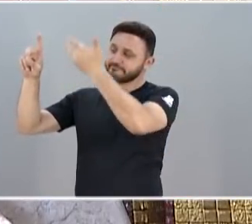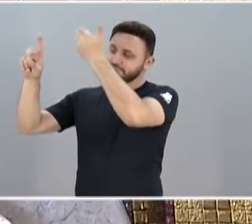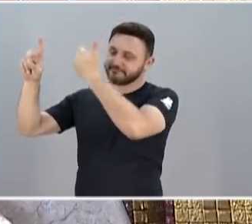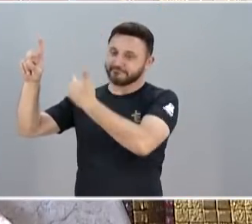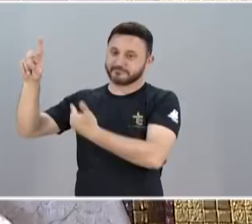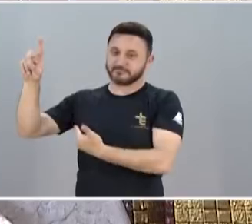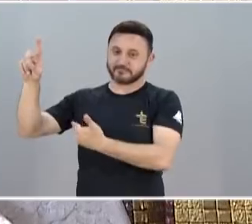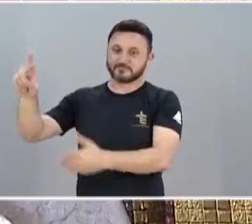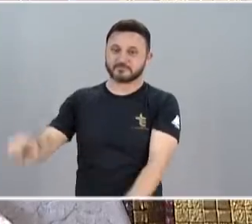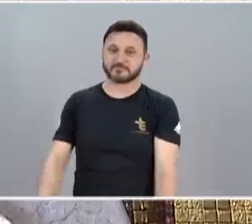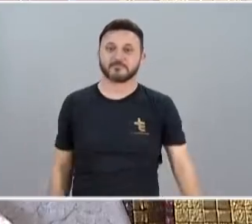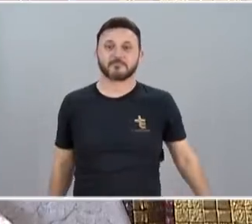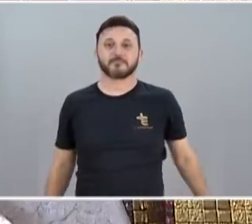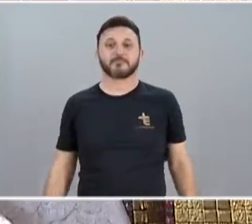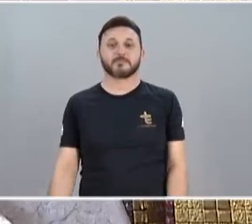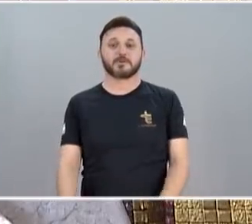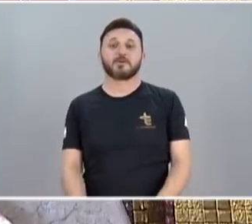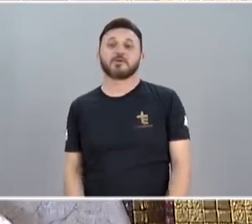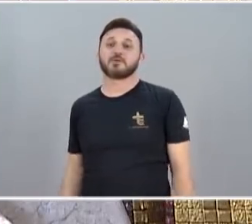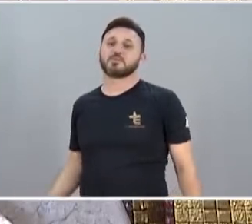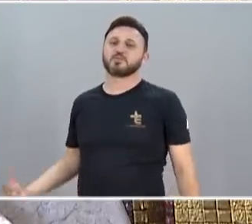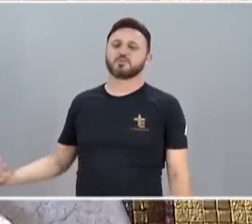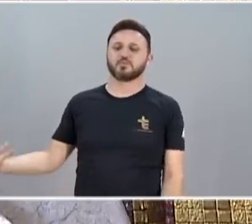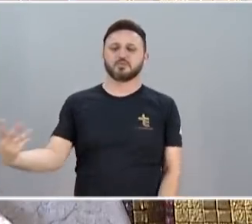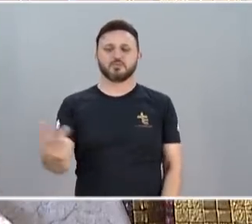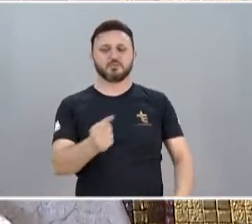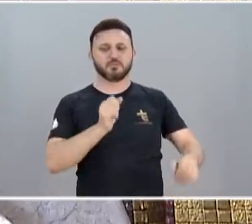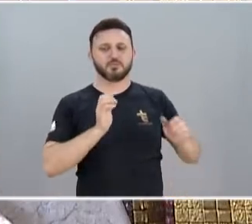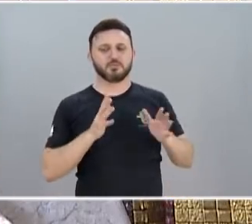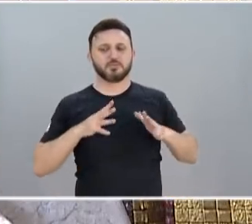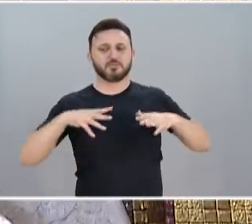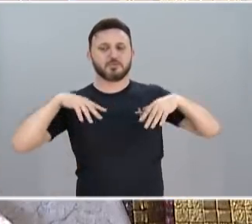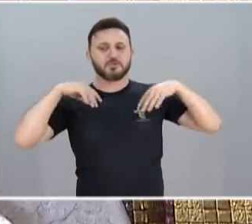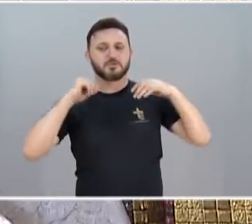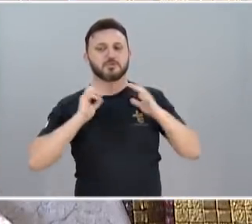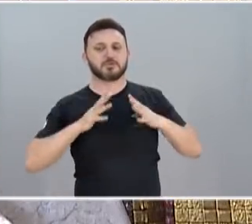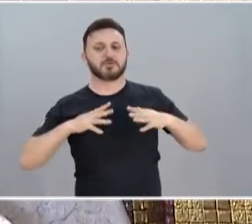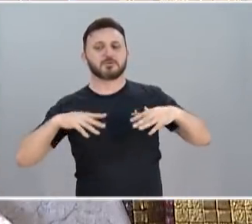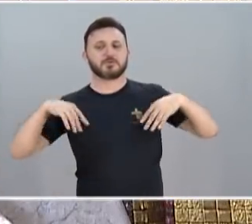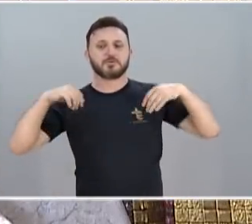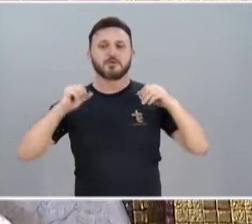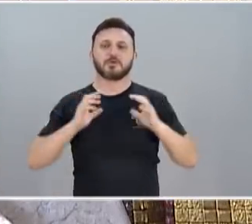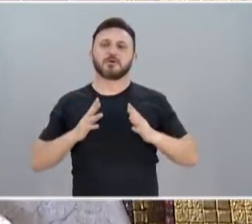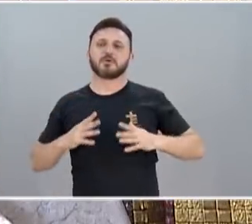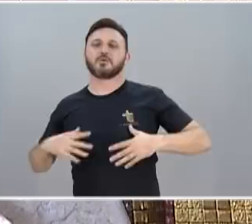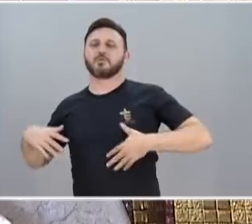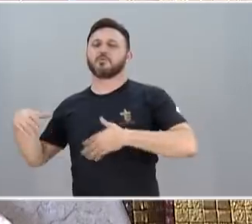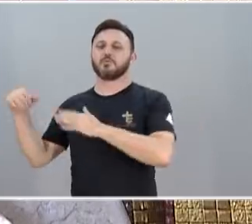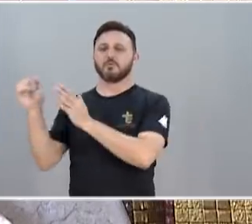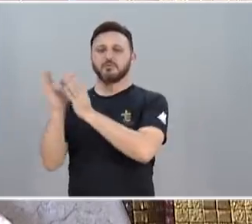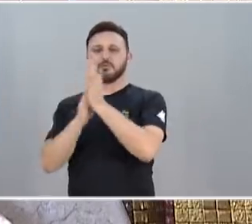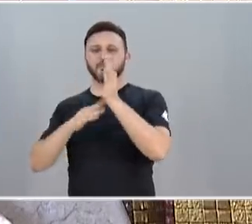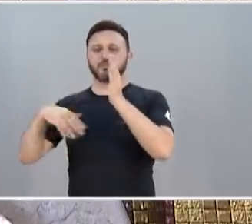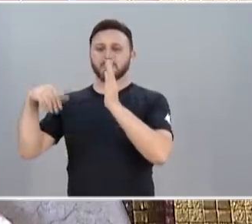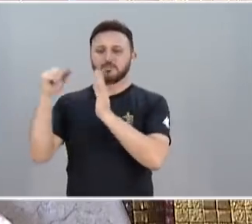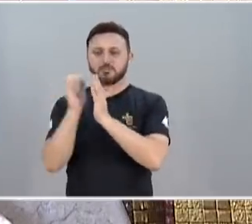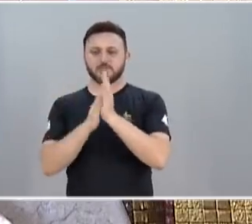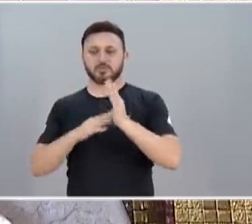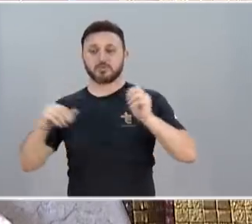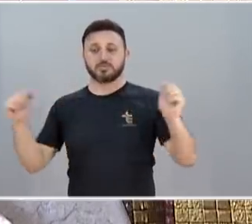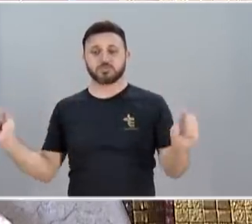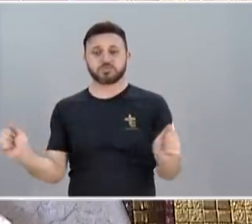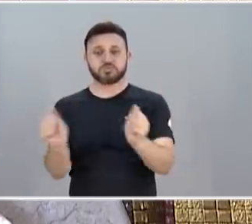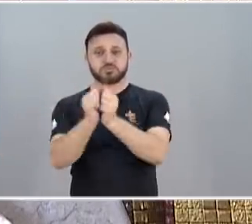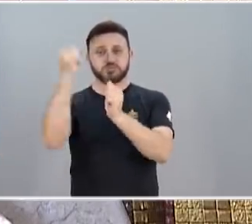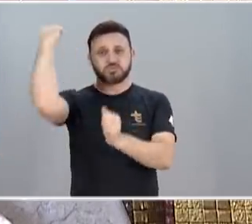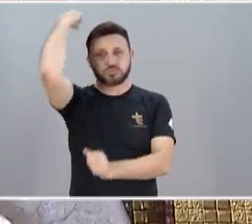Deus, venham os anjos, venham os anjos pra louvar, juntem os santos pra